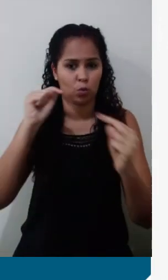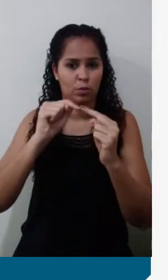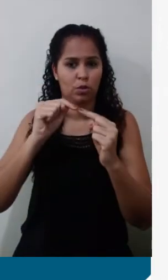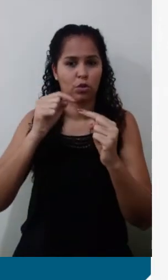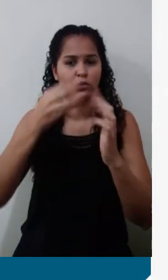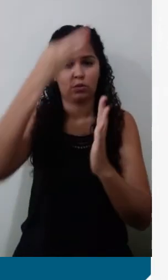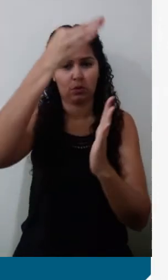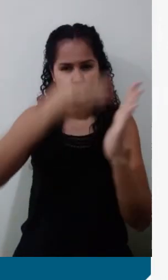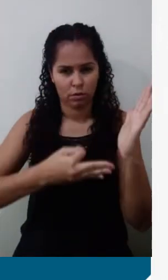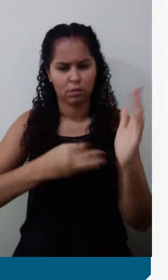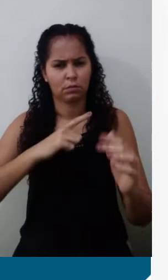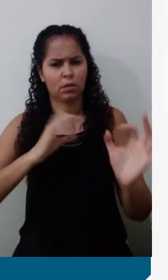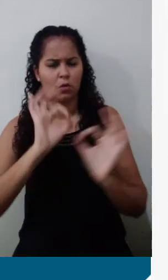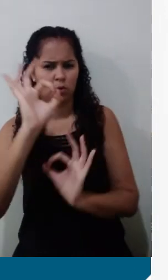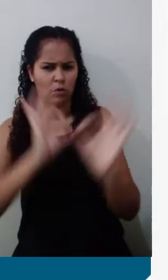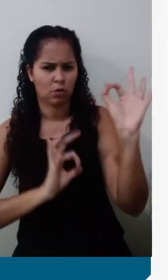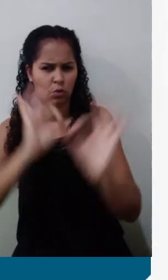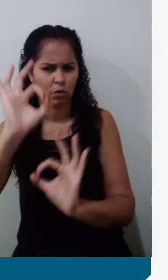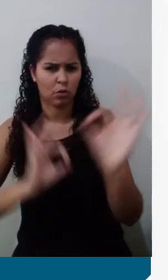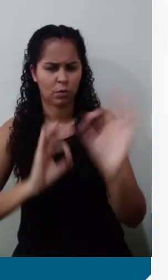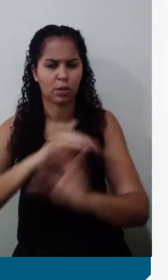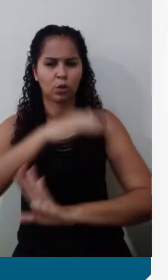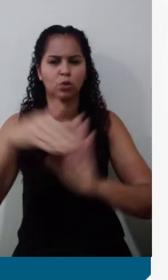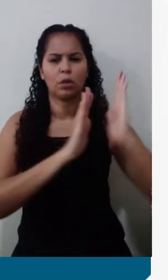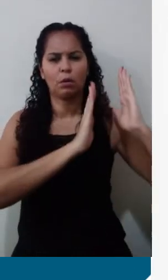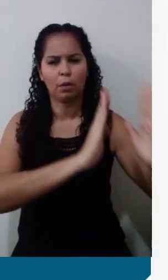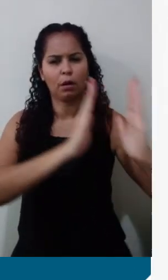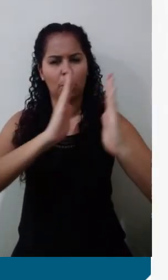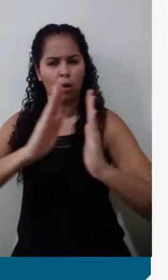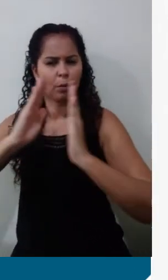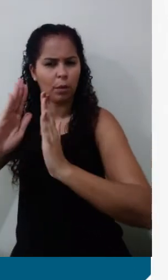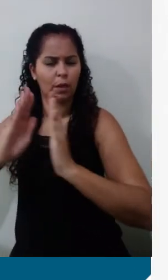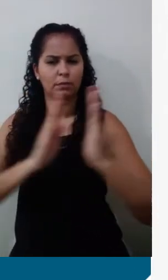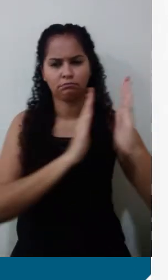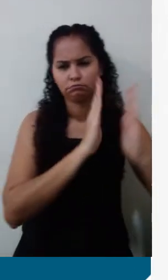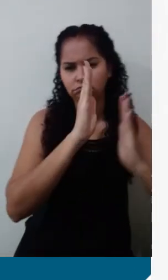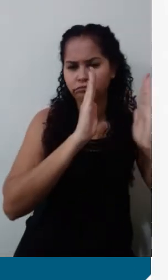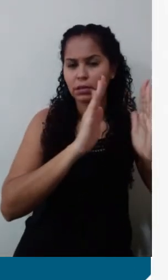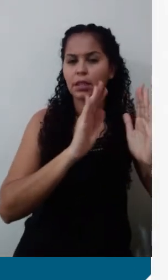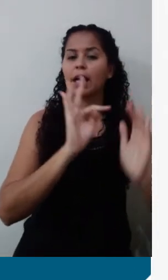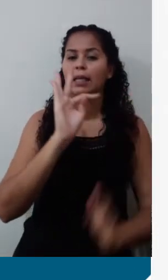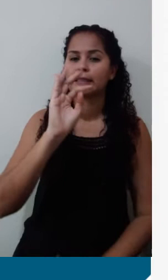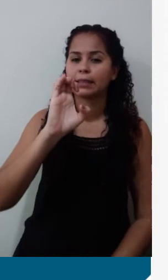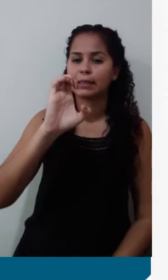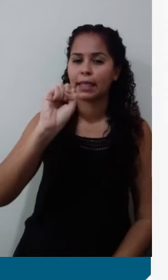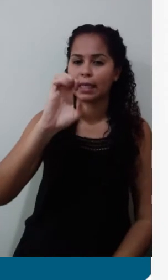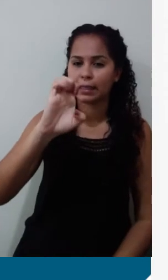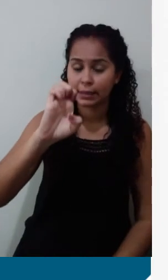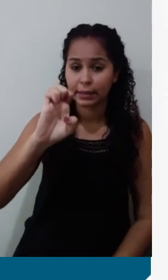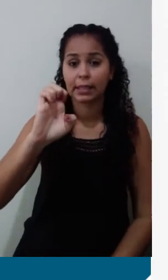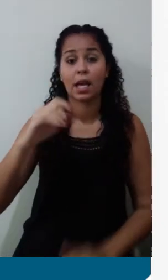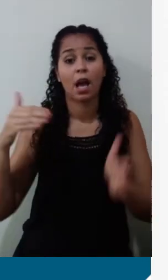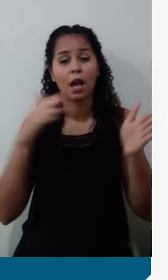texto, se houve uma organização para que todos os processos se sucedessem, desde a elaboração da tese